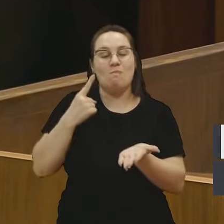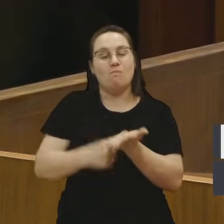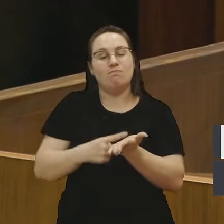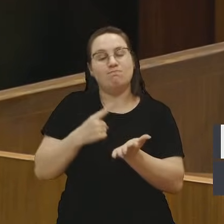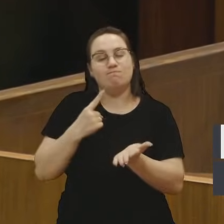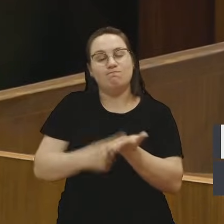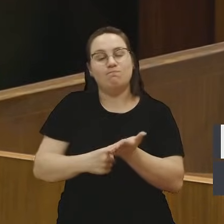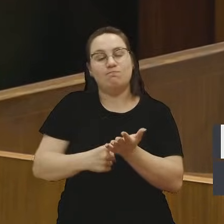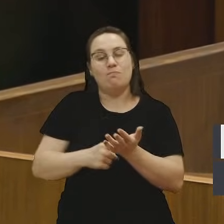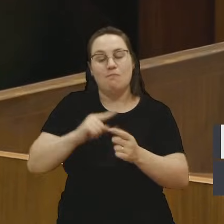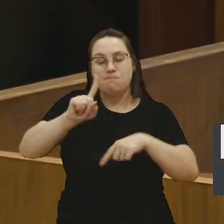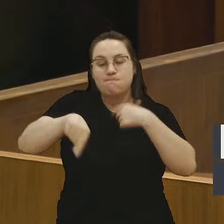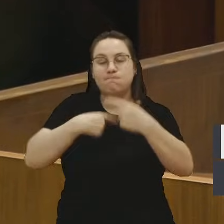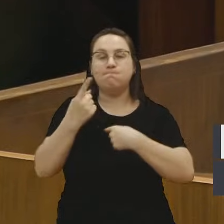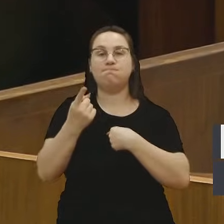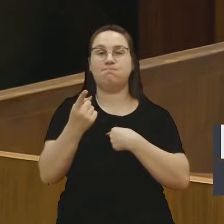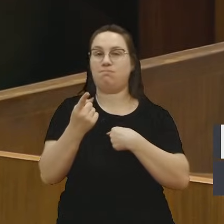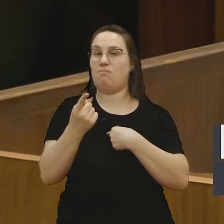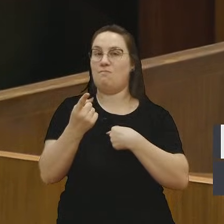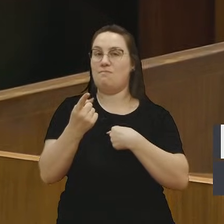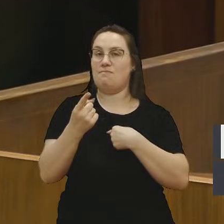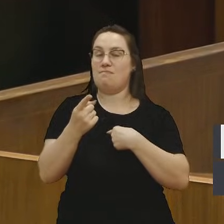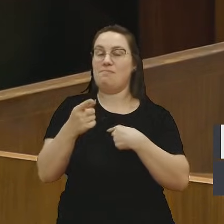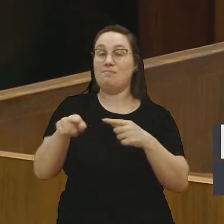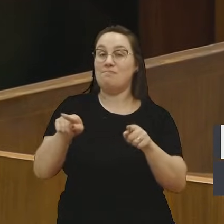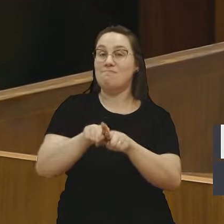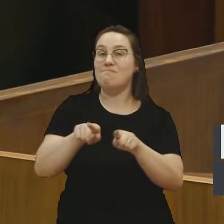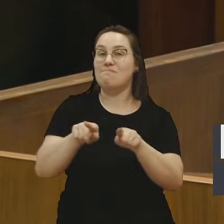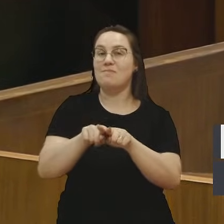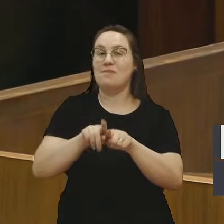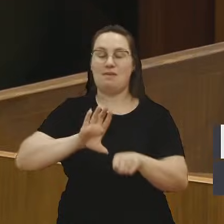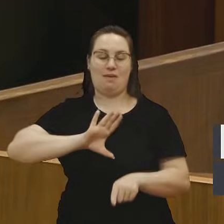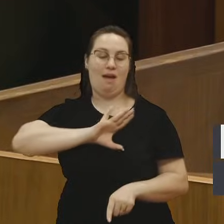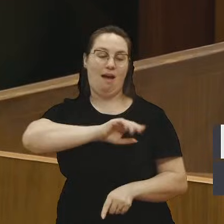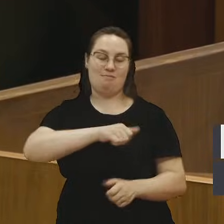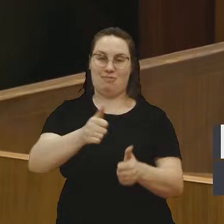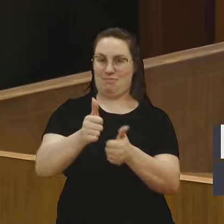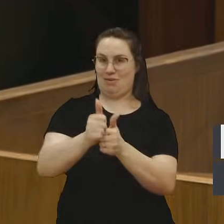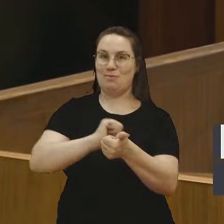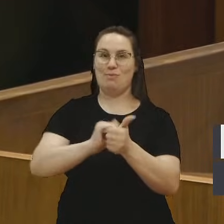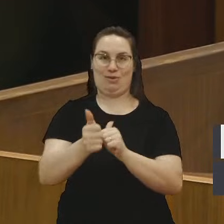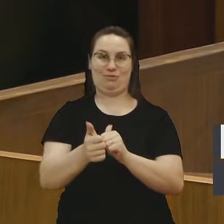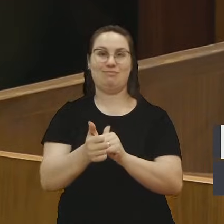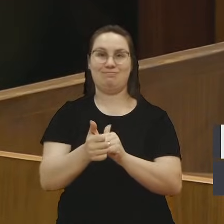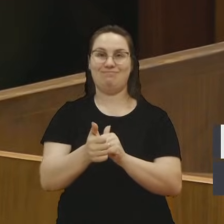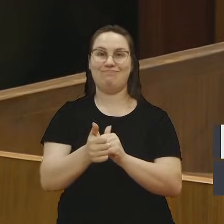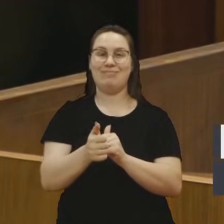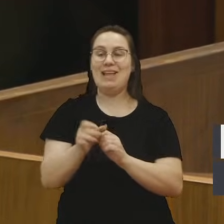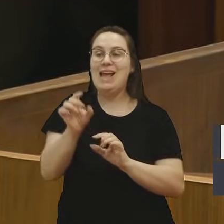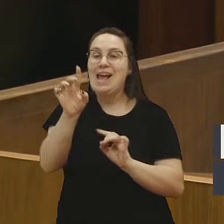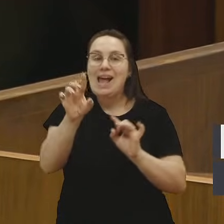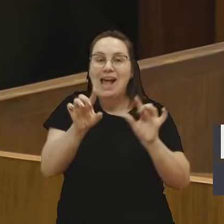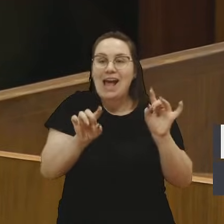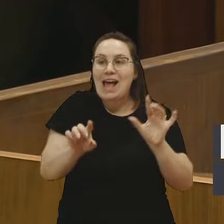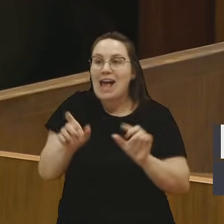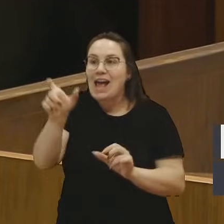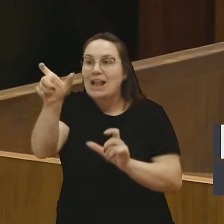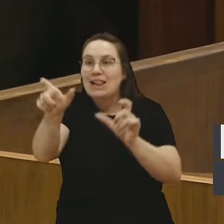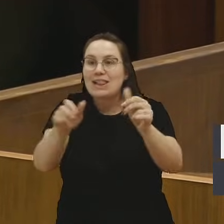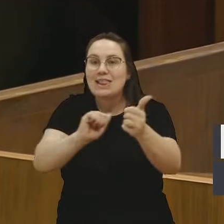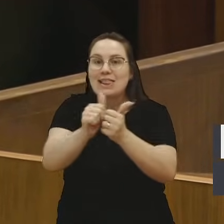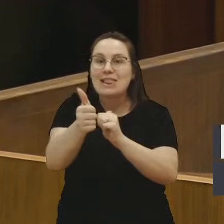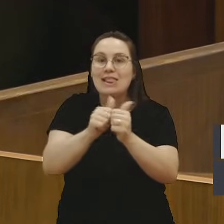da superação e, acima de tudo, do amor pelo esporte. Cada atleta aqui indicado e